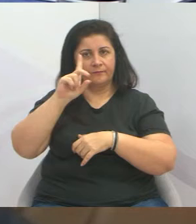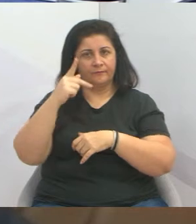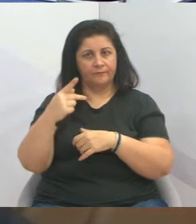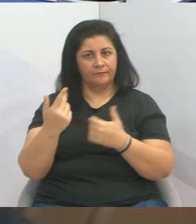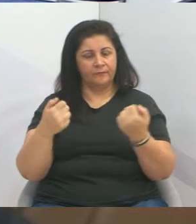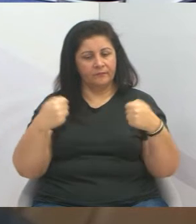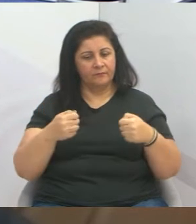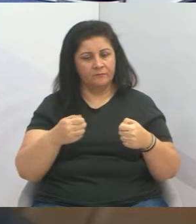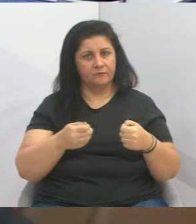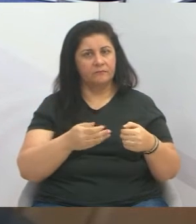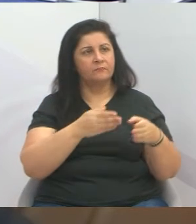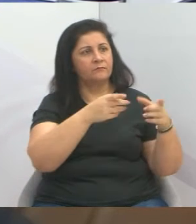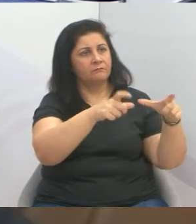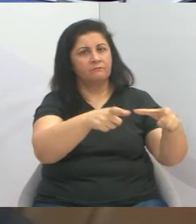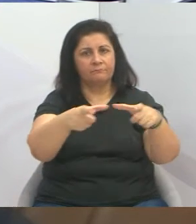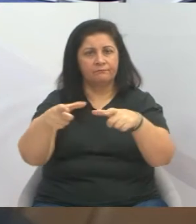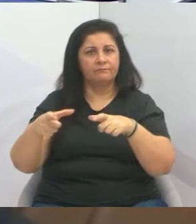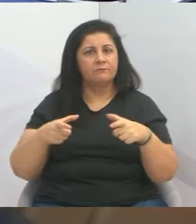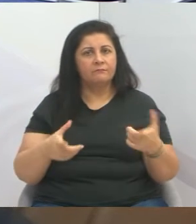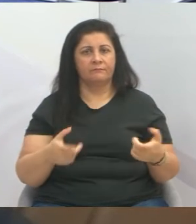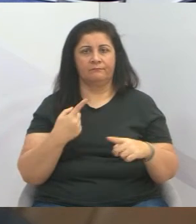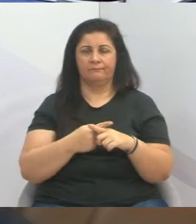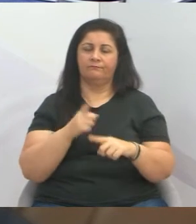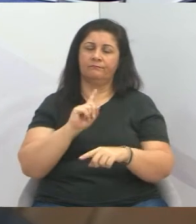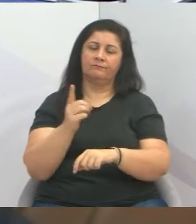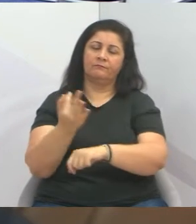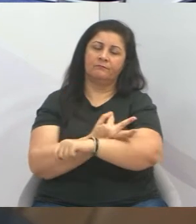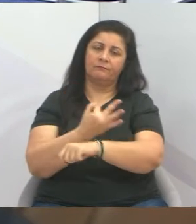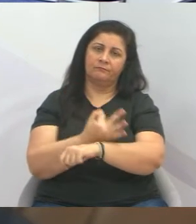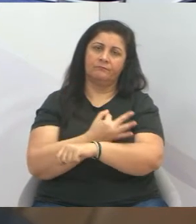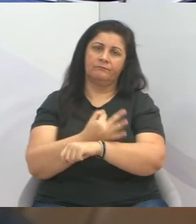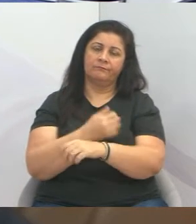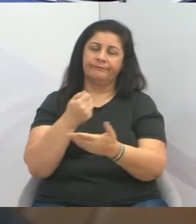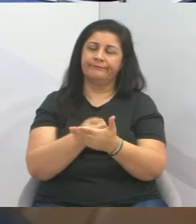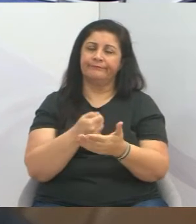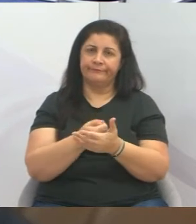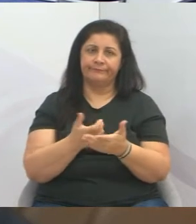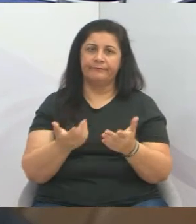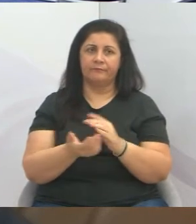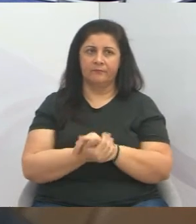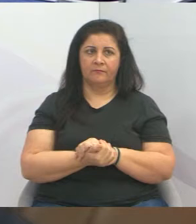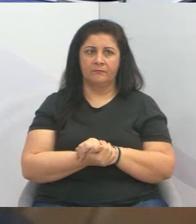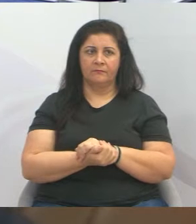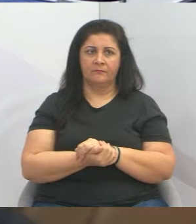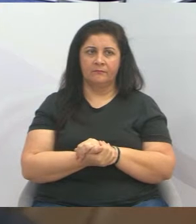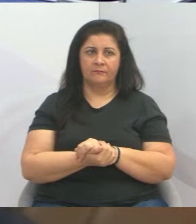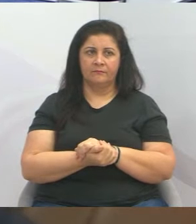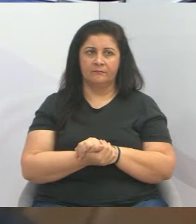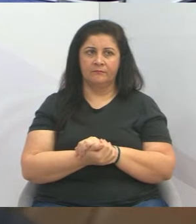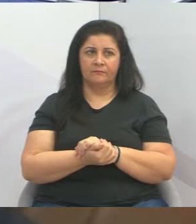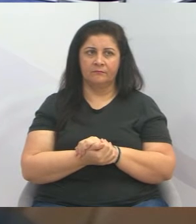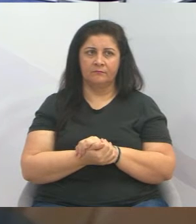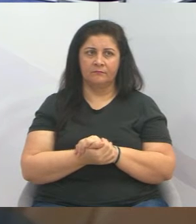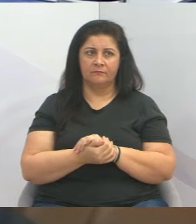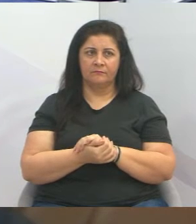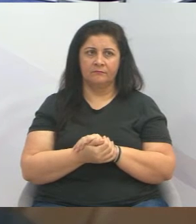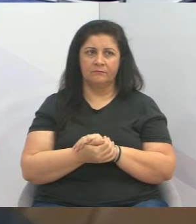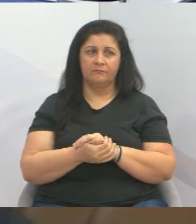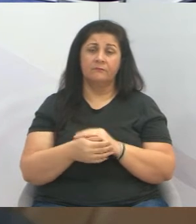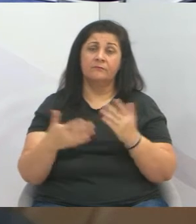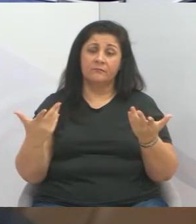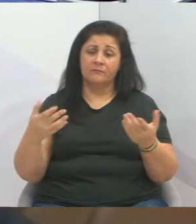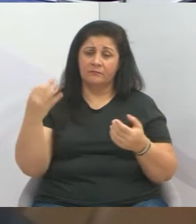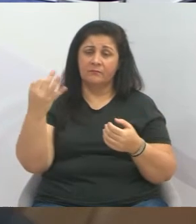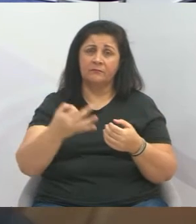anda mais na cidade tem uma malha Providência que a gente não aguenta mais essa cobrança do vereador Vereador tem toda razão de ser